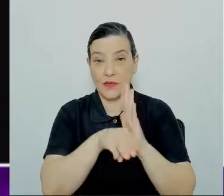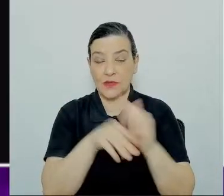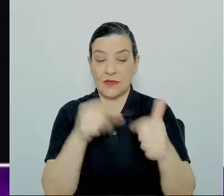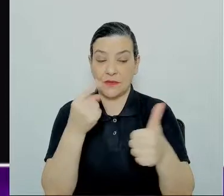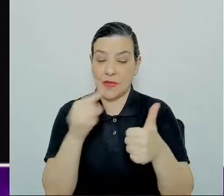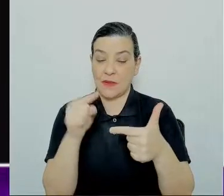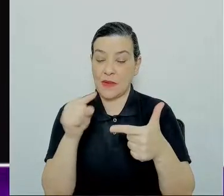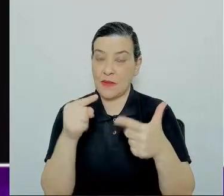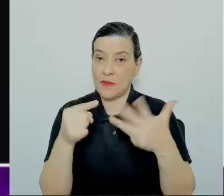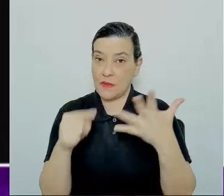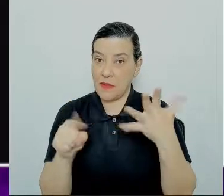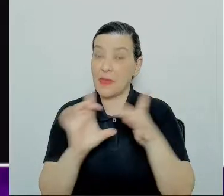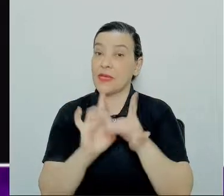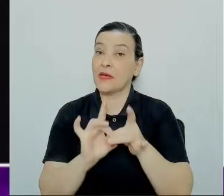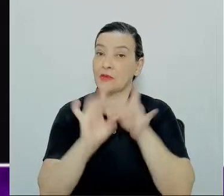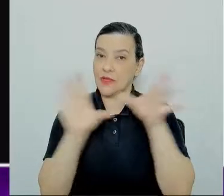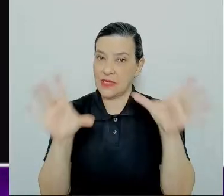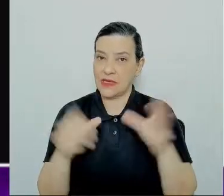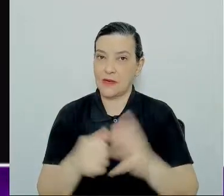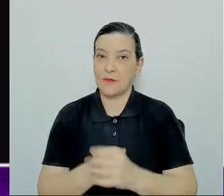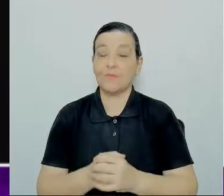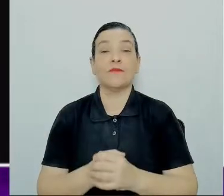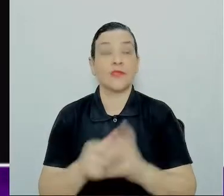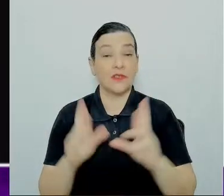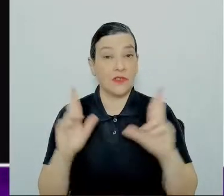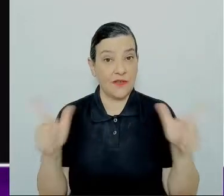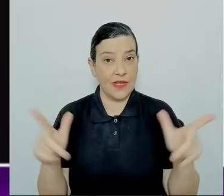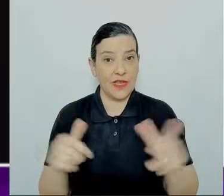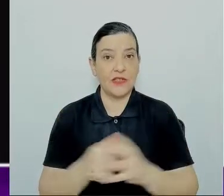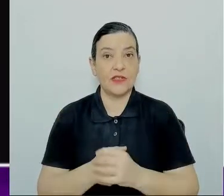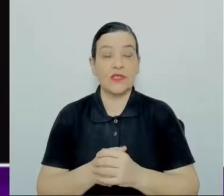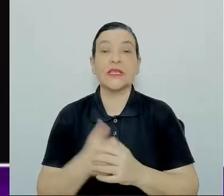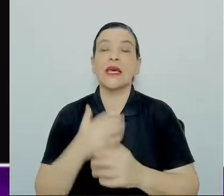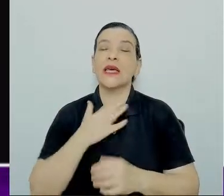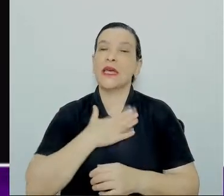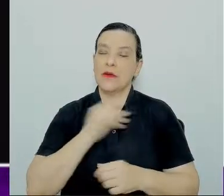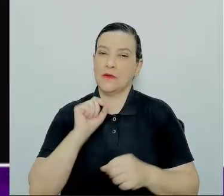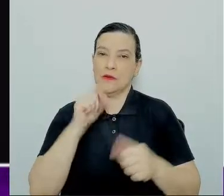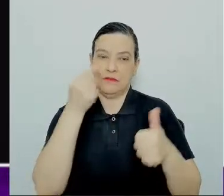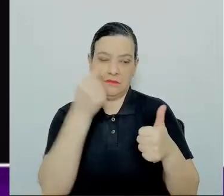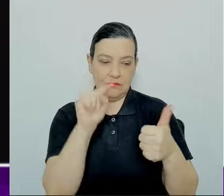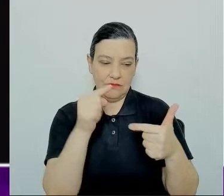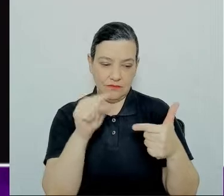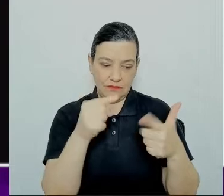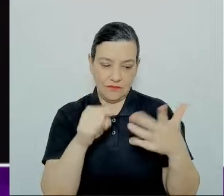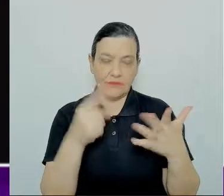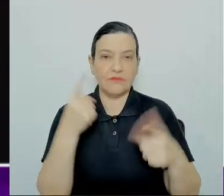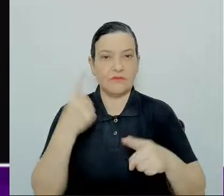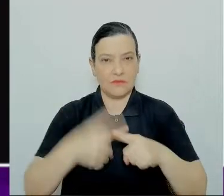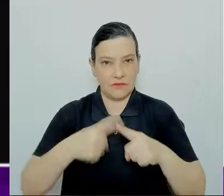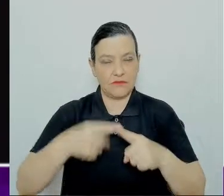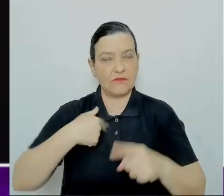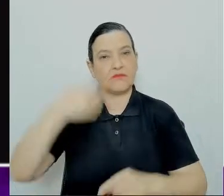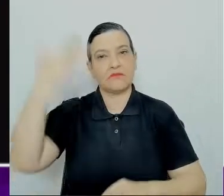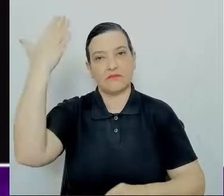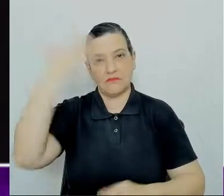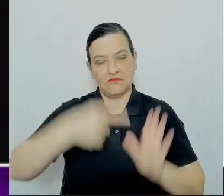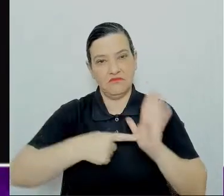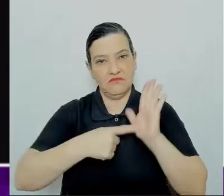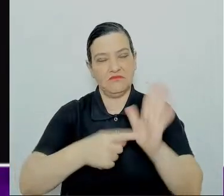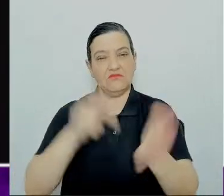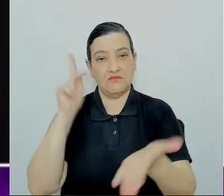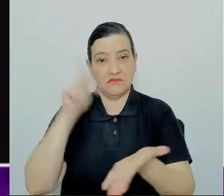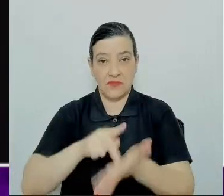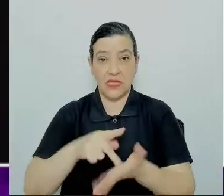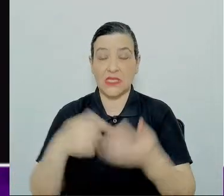e autorização, que são diferentes. Eu autentico porque eu comprovo que eu sou eu mesmo, e eu preciso de